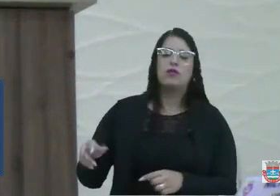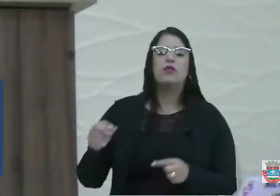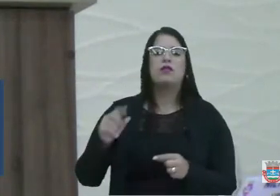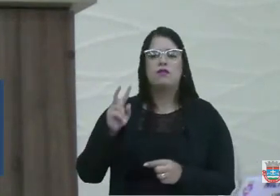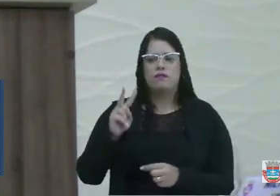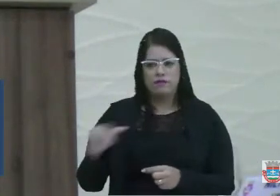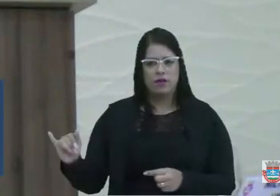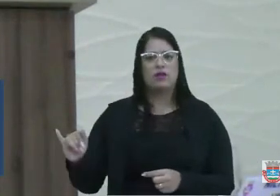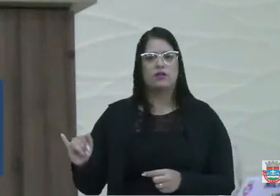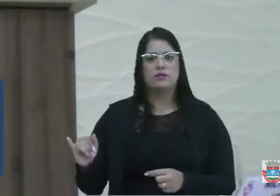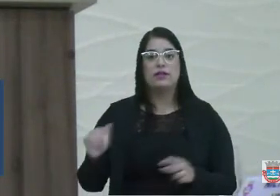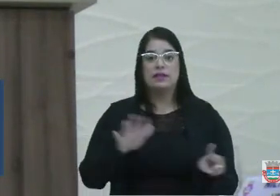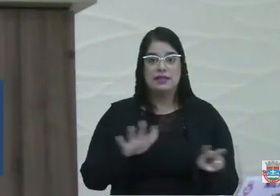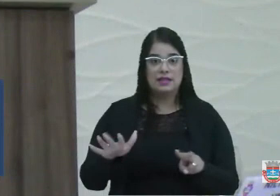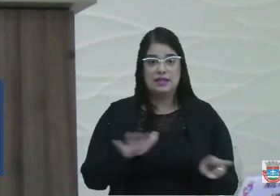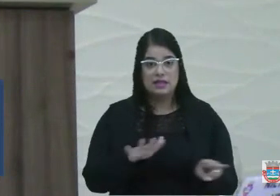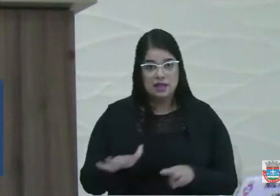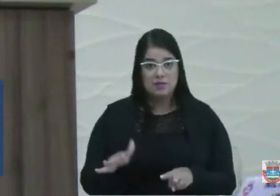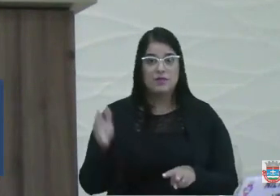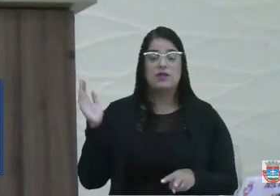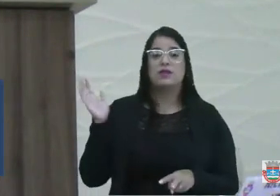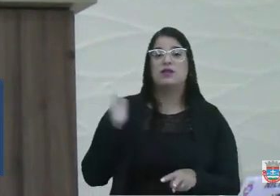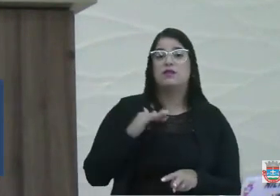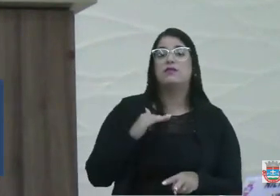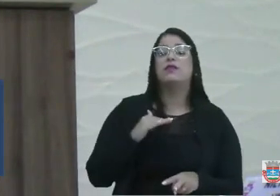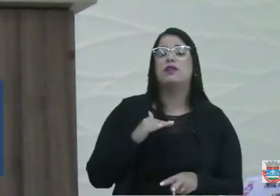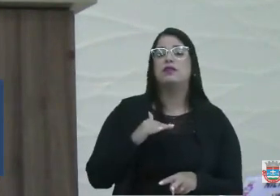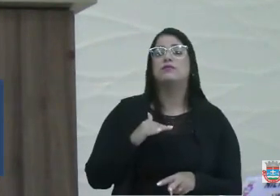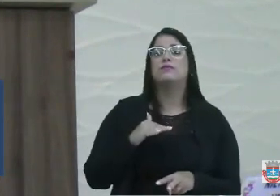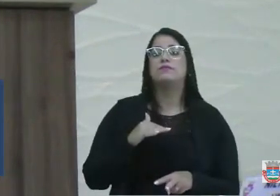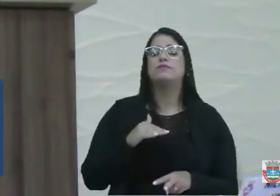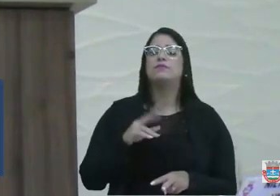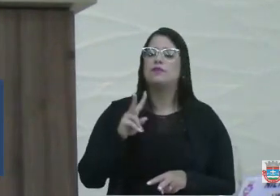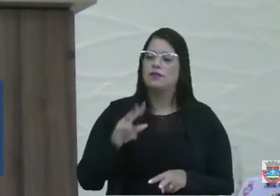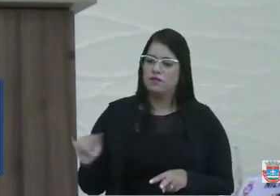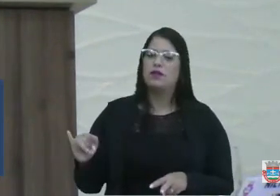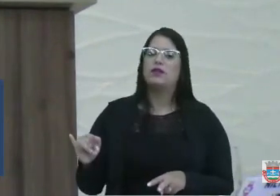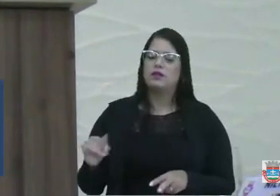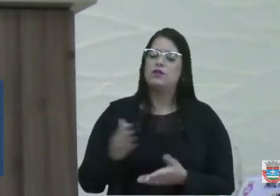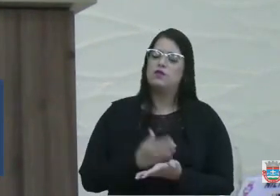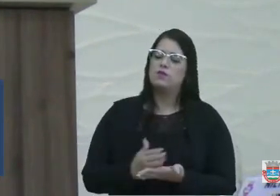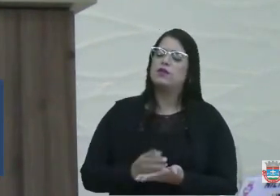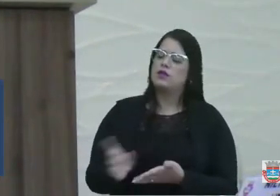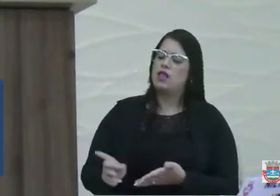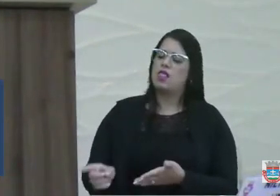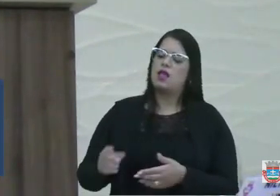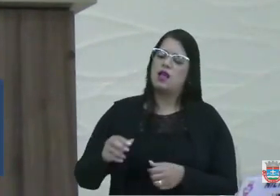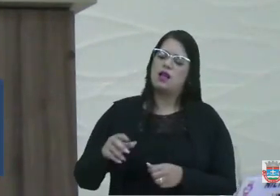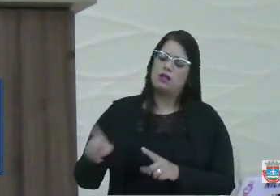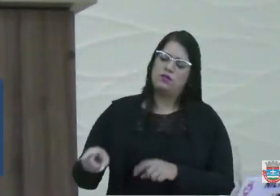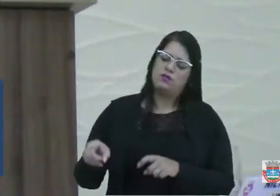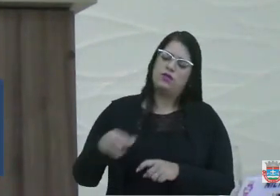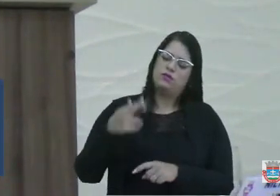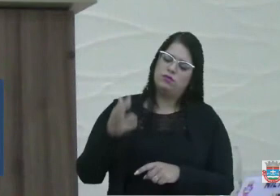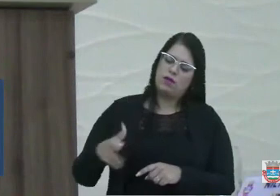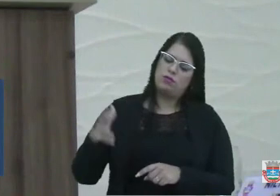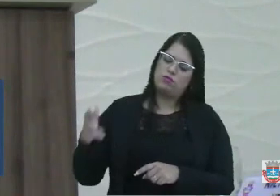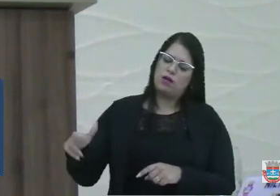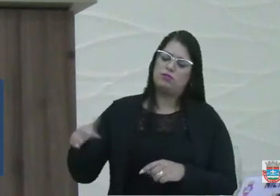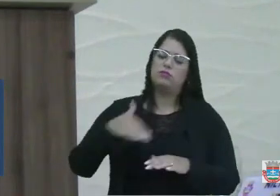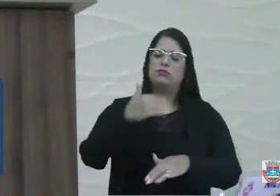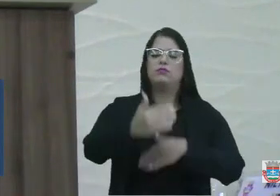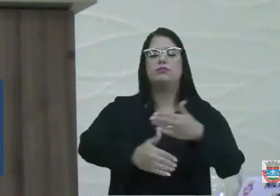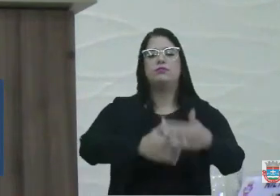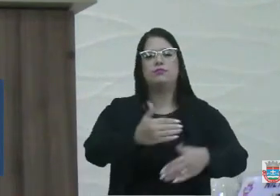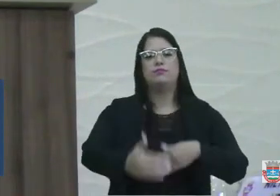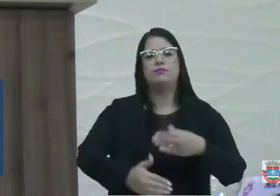provavelmente, semana que vem, quando terminar do lado de cá, vai-se para lá, para o Riachão, e assim vai continuando, porque a